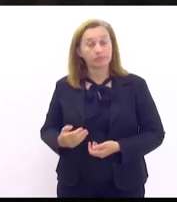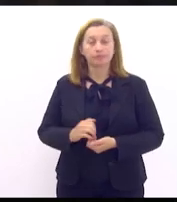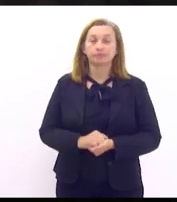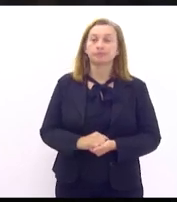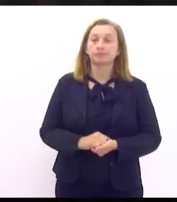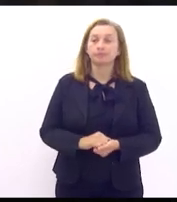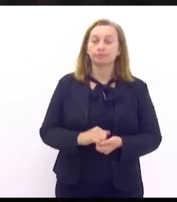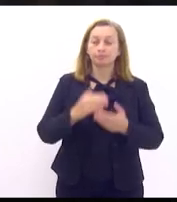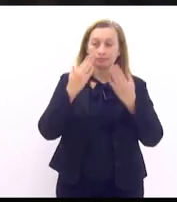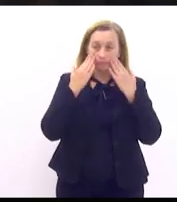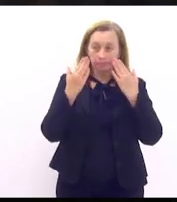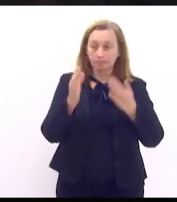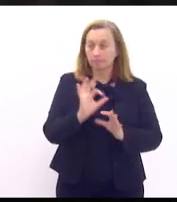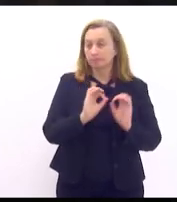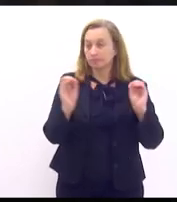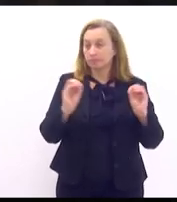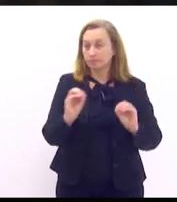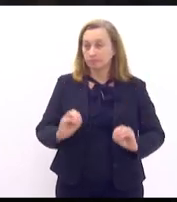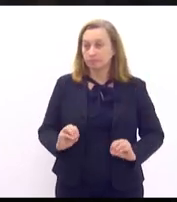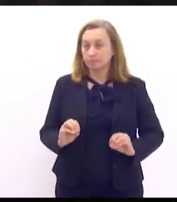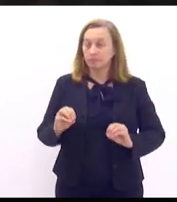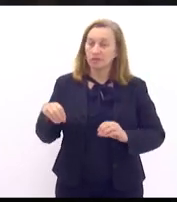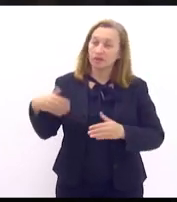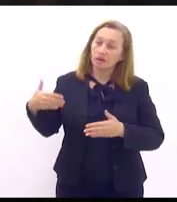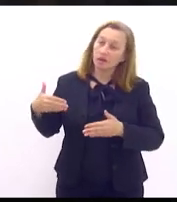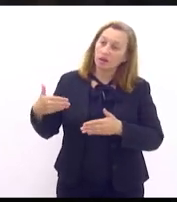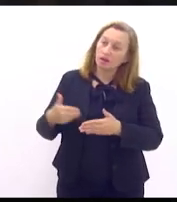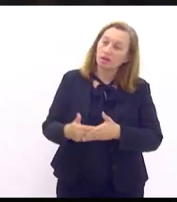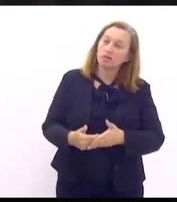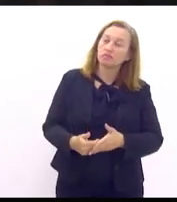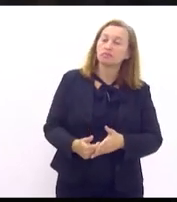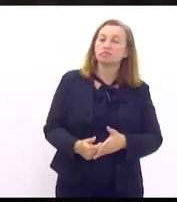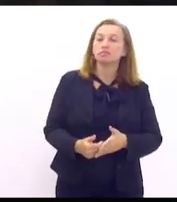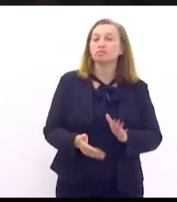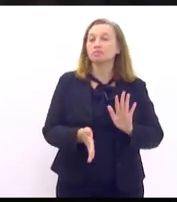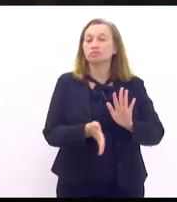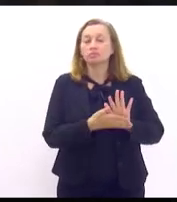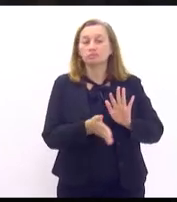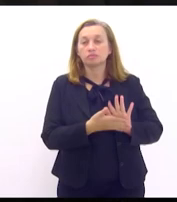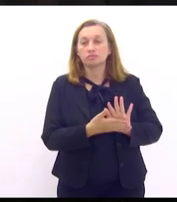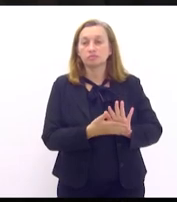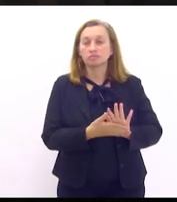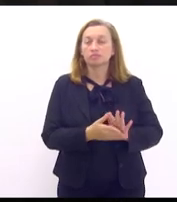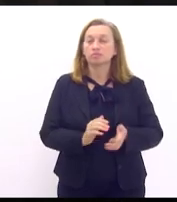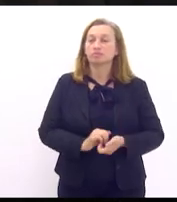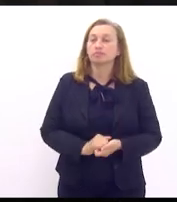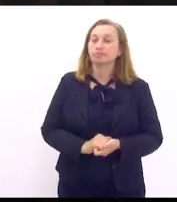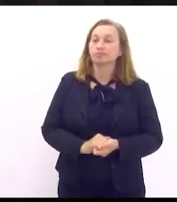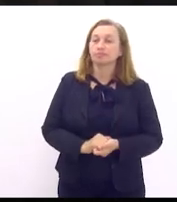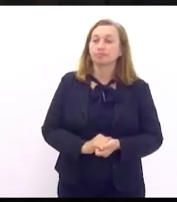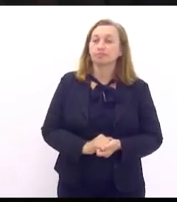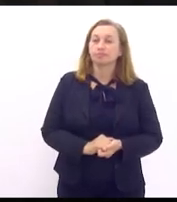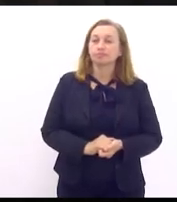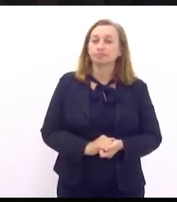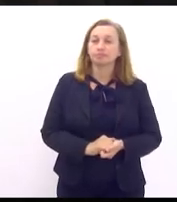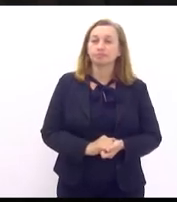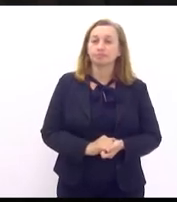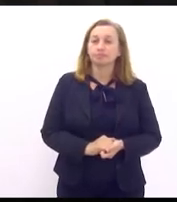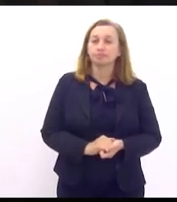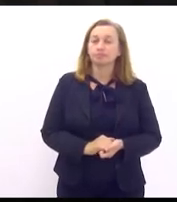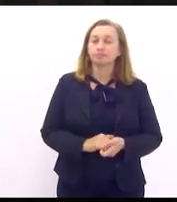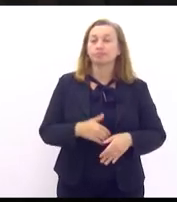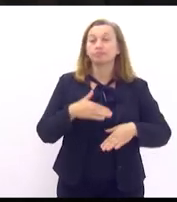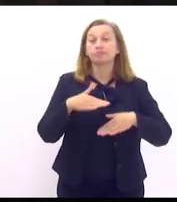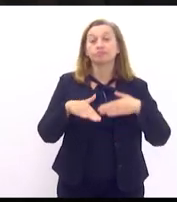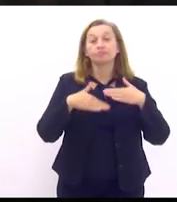não apresentou, ao longo de todo esse período, uma proposta que venha a